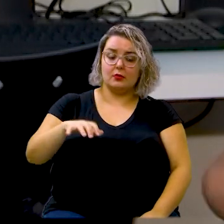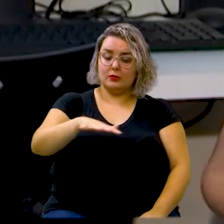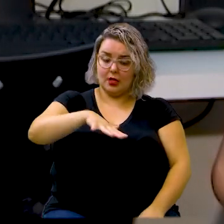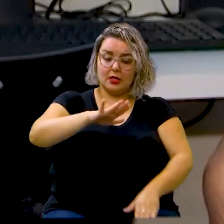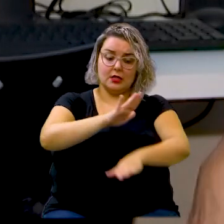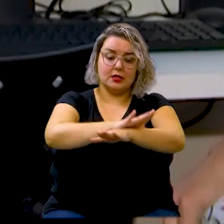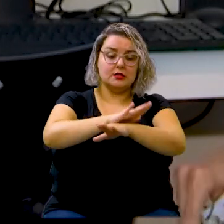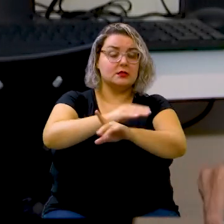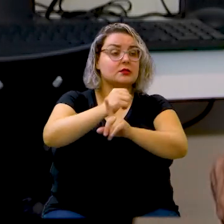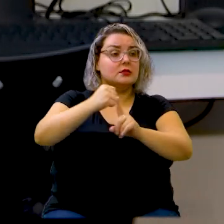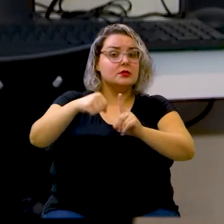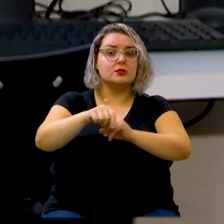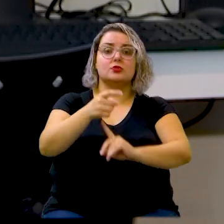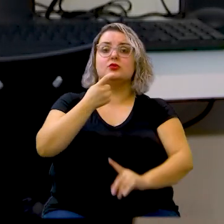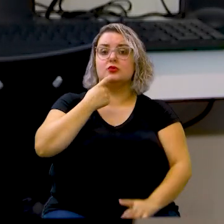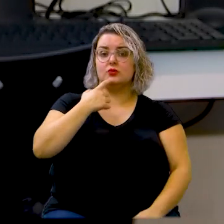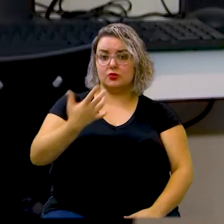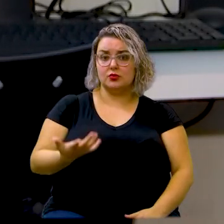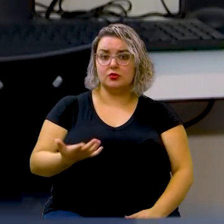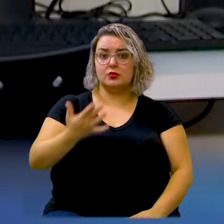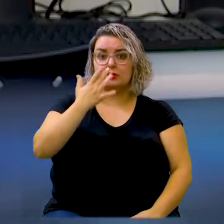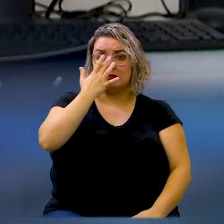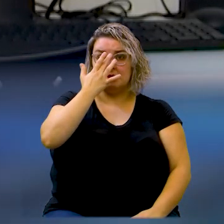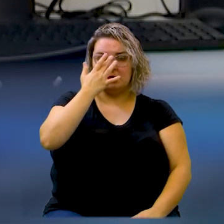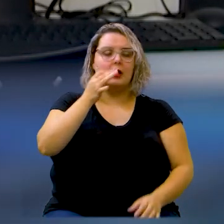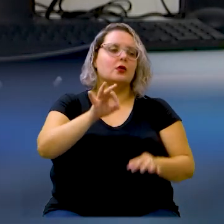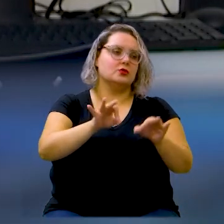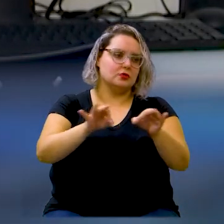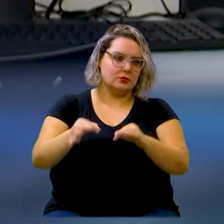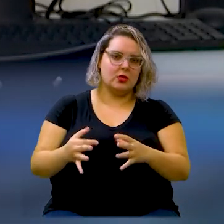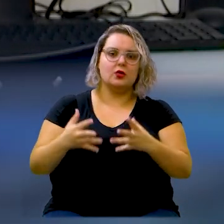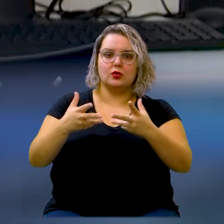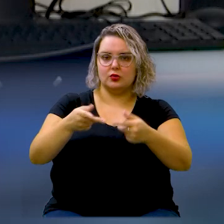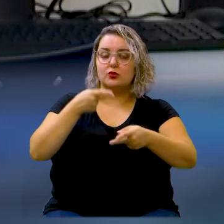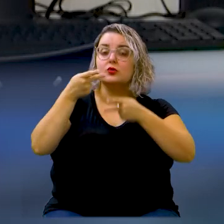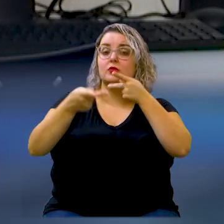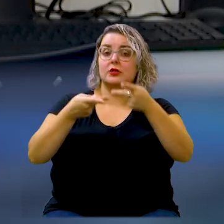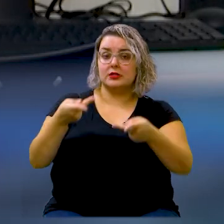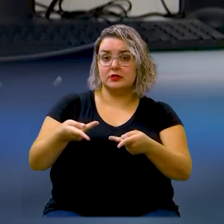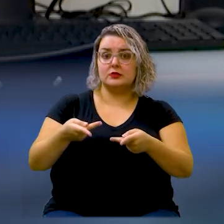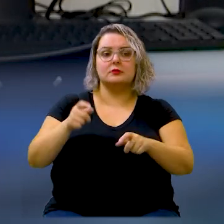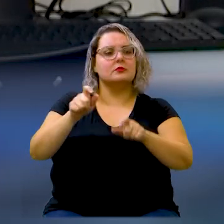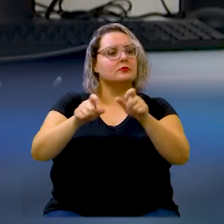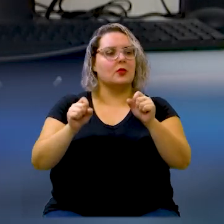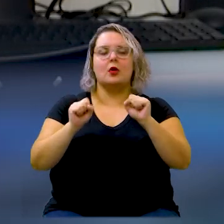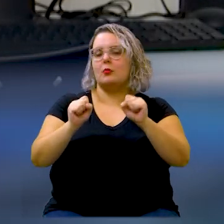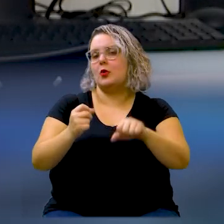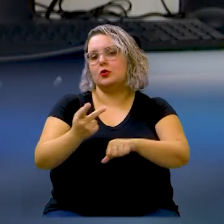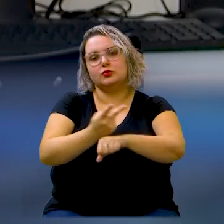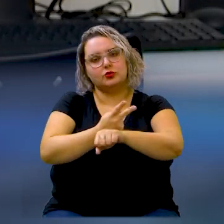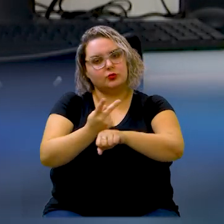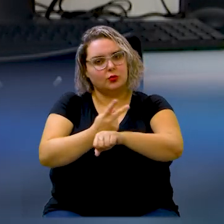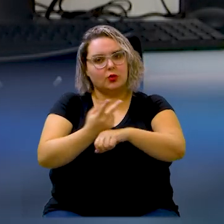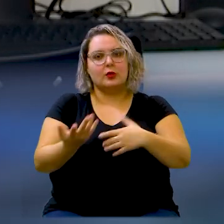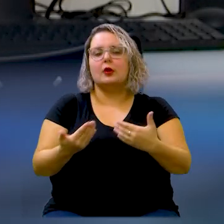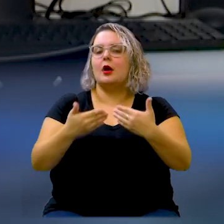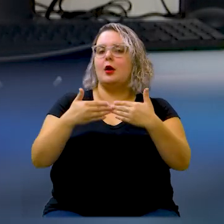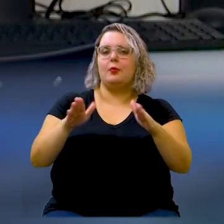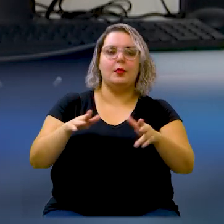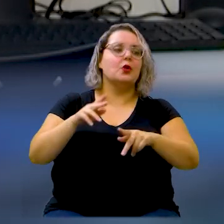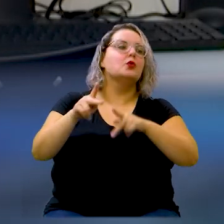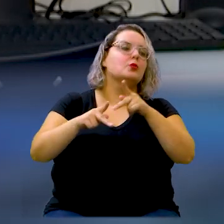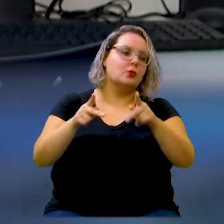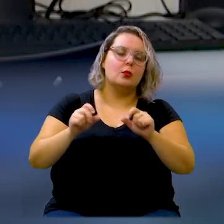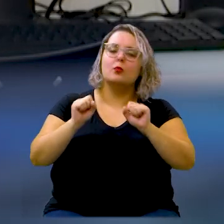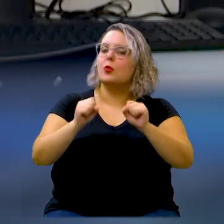Campinas. O serviço de convivência, que é esses projetos todos que eu estava falando, as pessoas podem procurar, né? É aberto ao público,